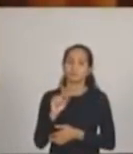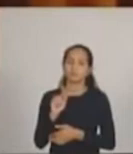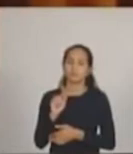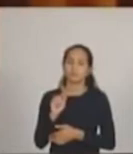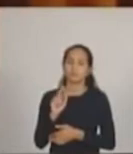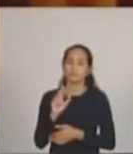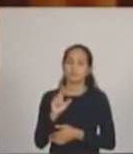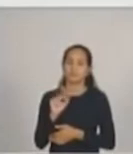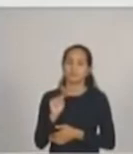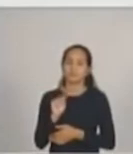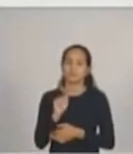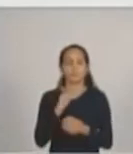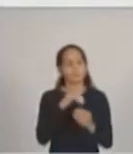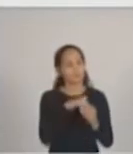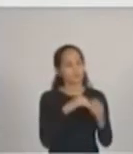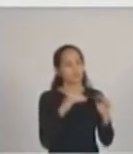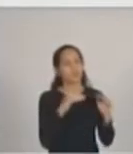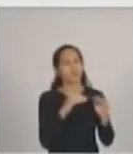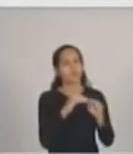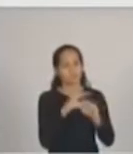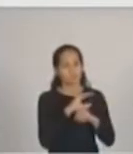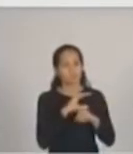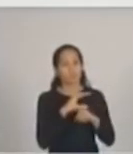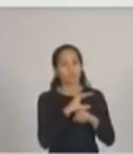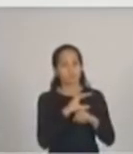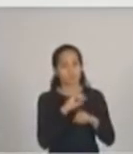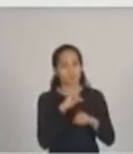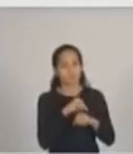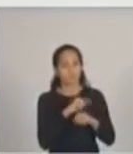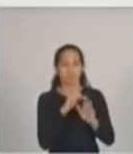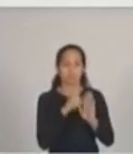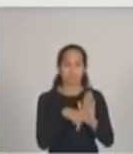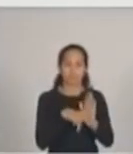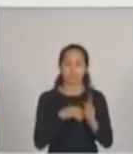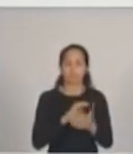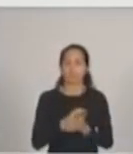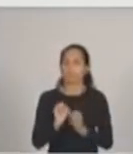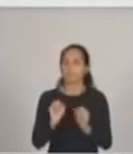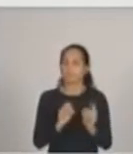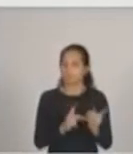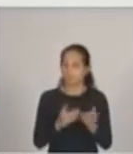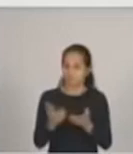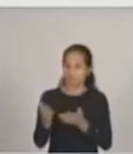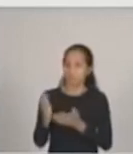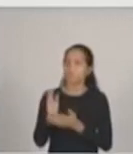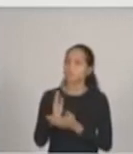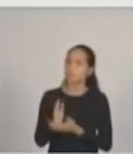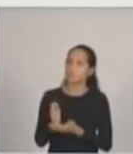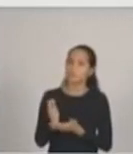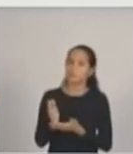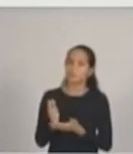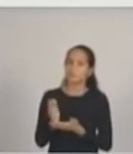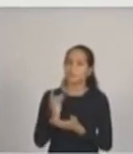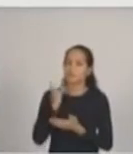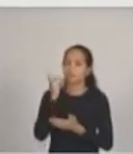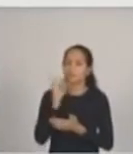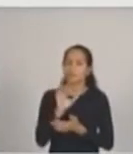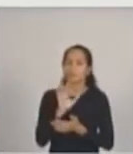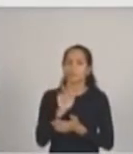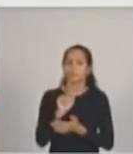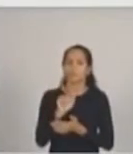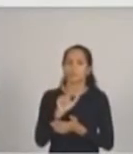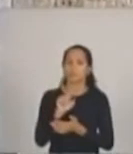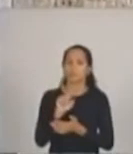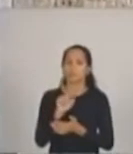Senhor presidente, também voto pela constitucionalidade, projeto. Ok, deputado Marcelo Santos foi o relator. Deputado doutor Rafael Favato. Também